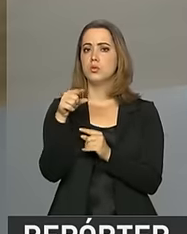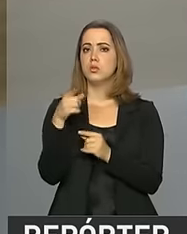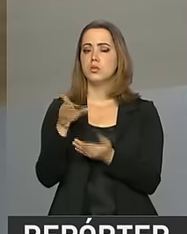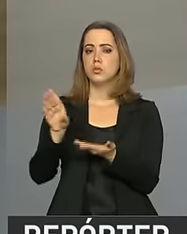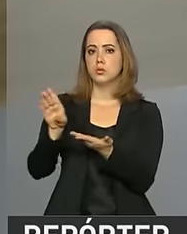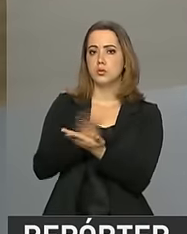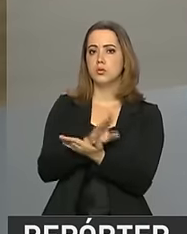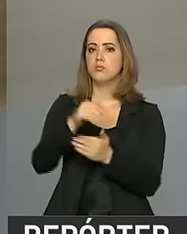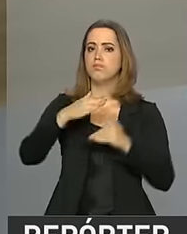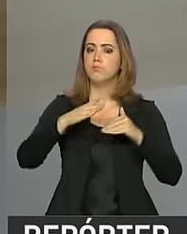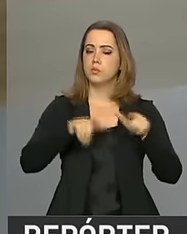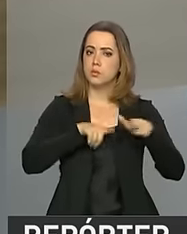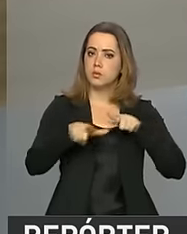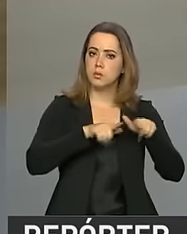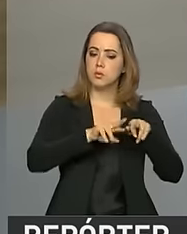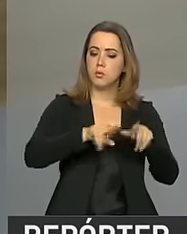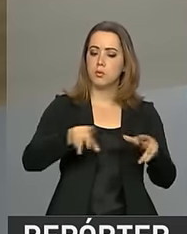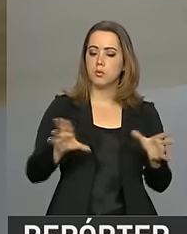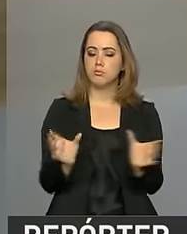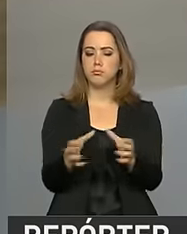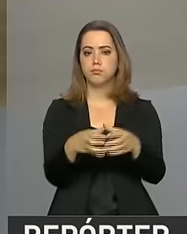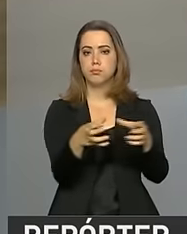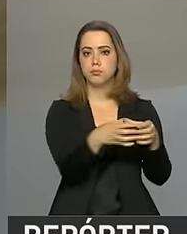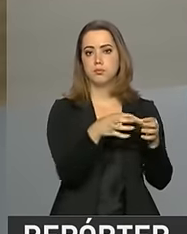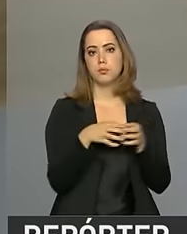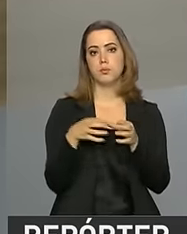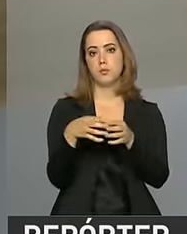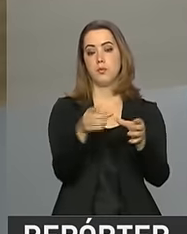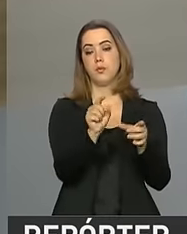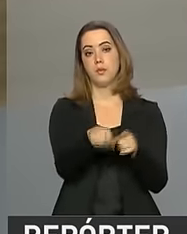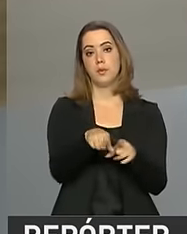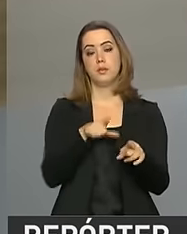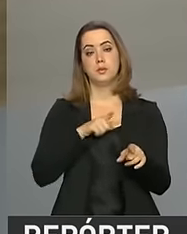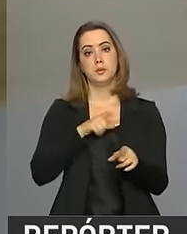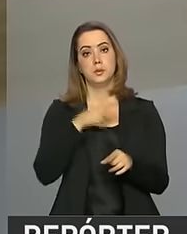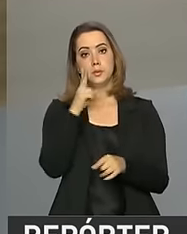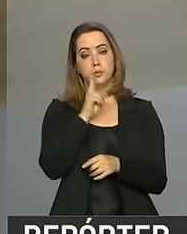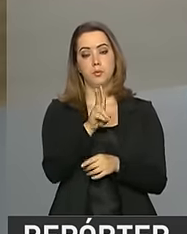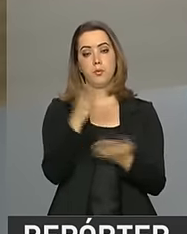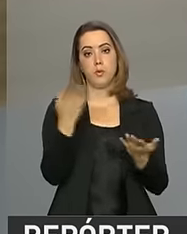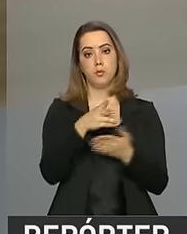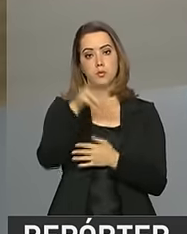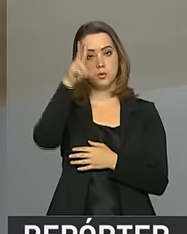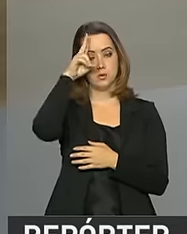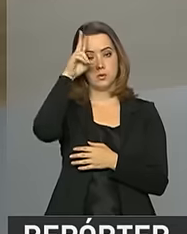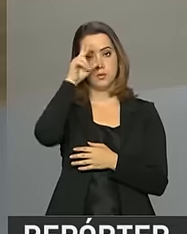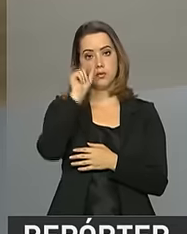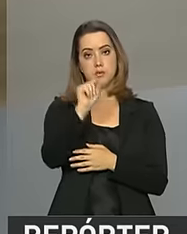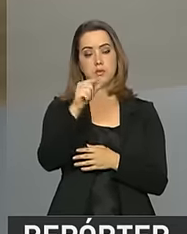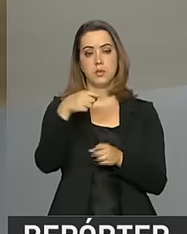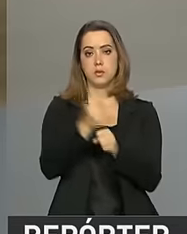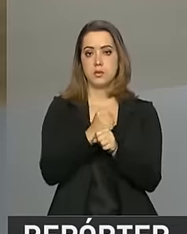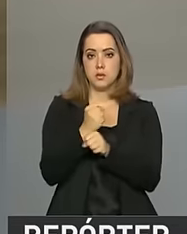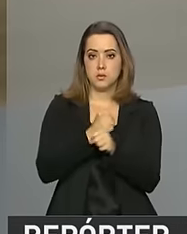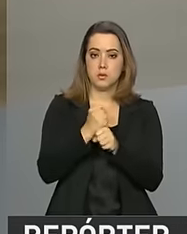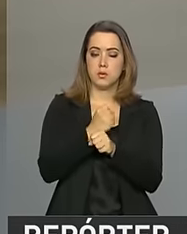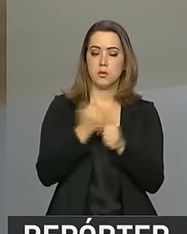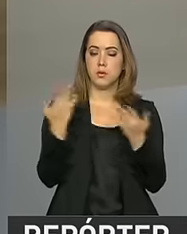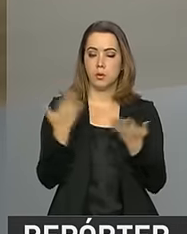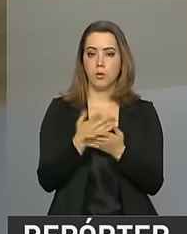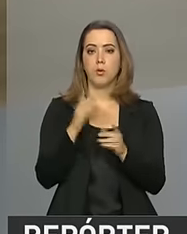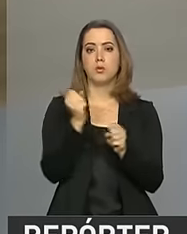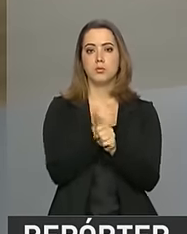para a atividade produtiva em diferentes setores, o Boletim Focus projeta nessa segunda-feira que tanto em 2016 quanto